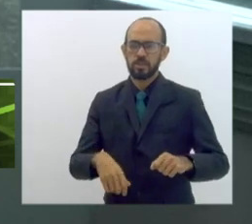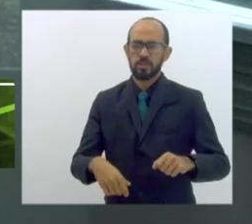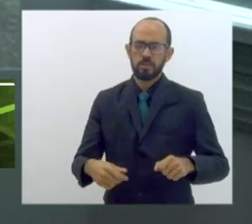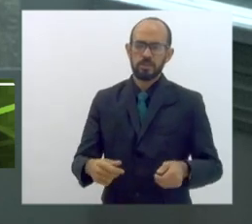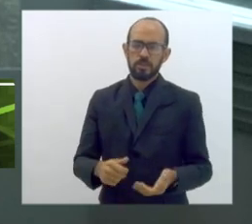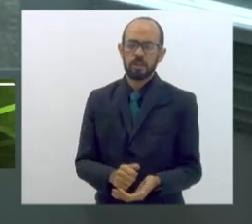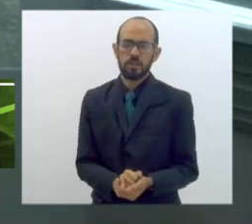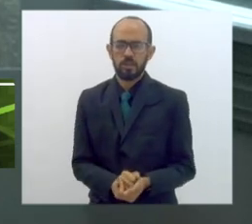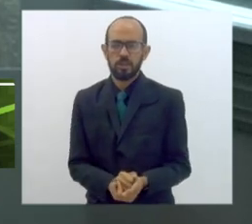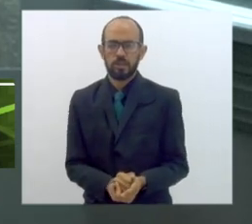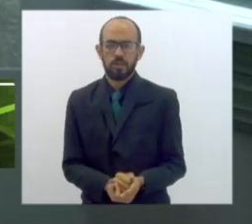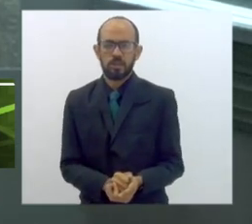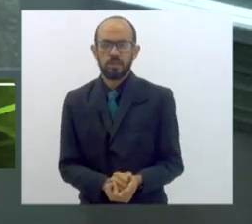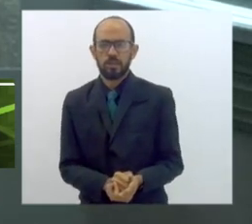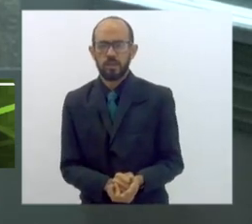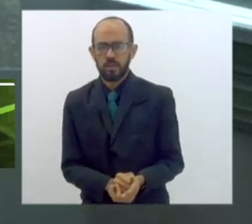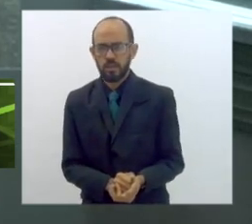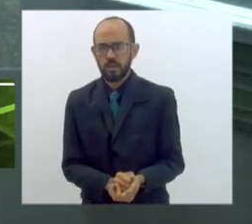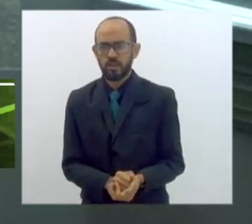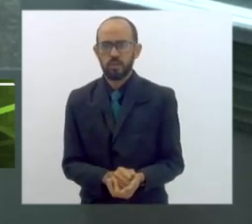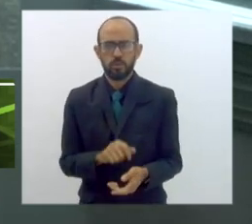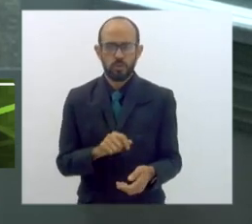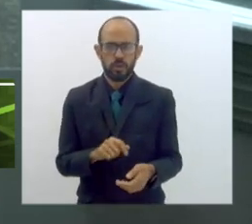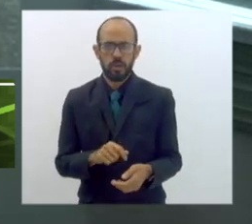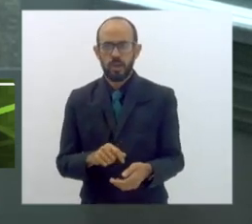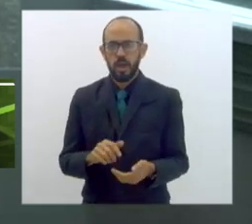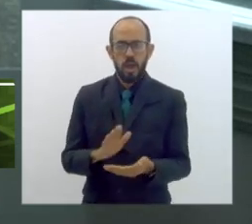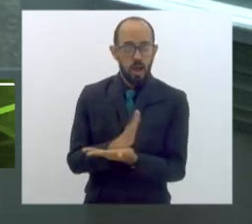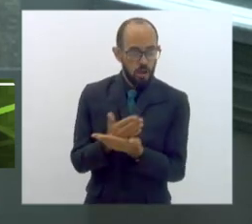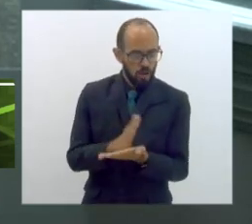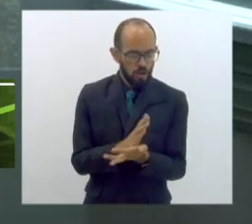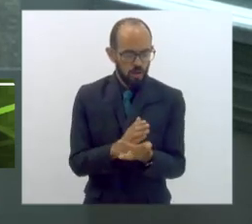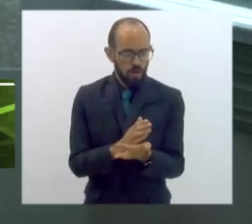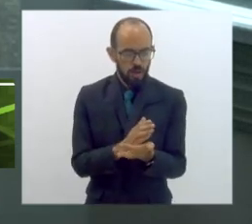aqui a nossa fala, que muitas coisas parecem